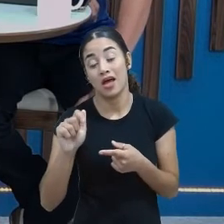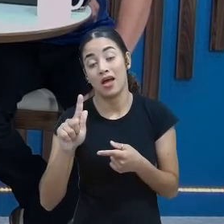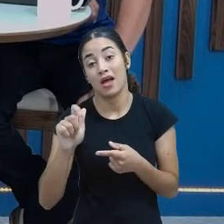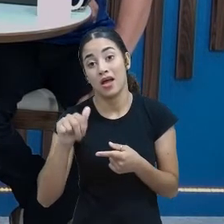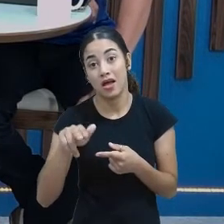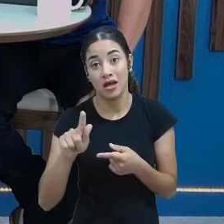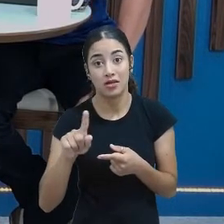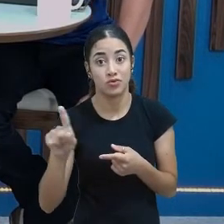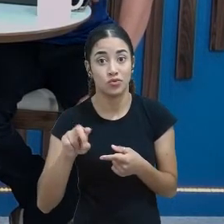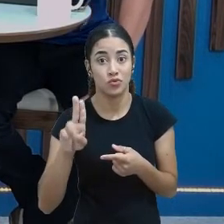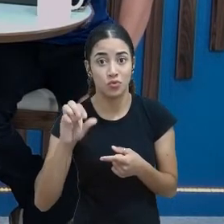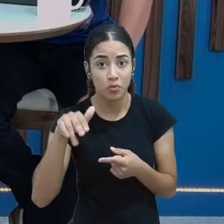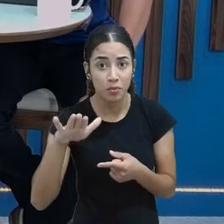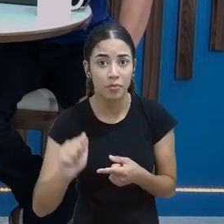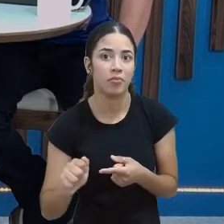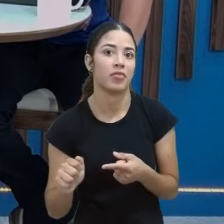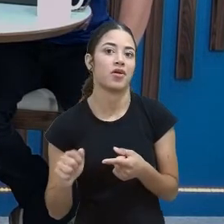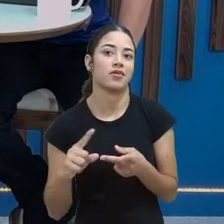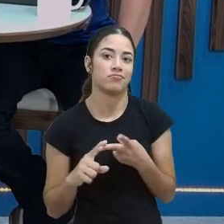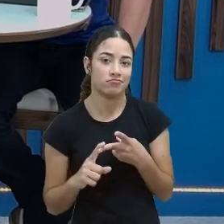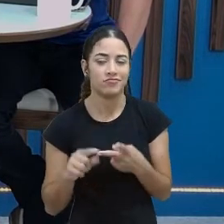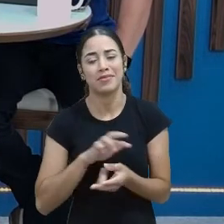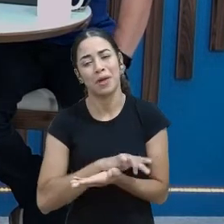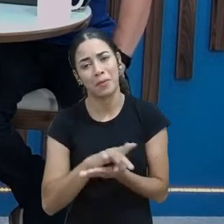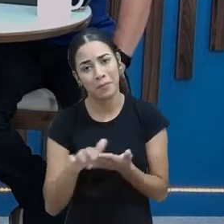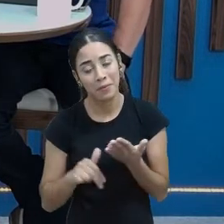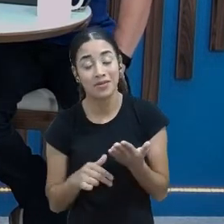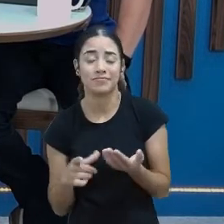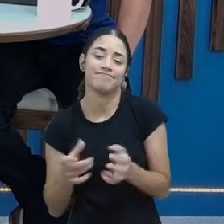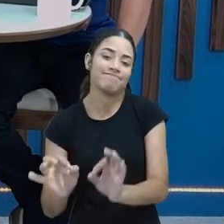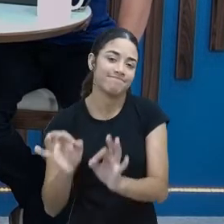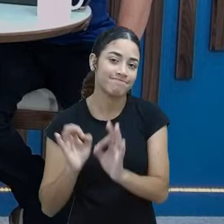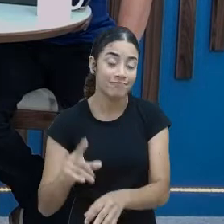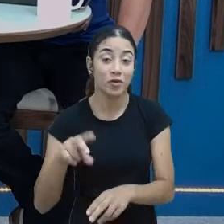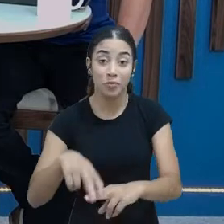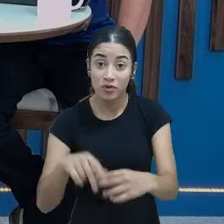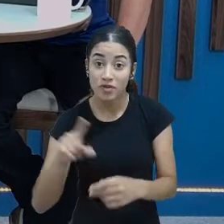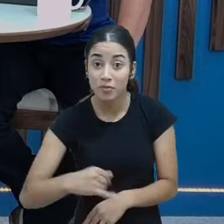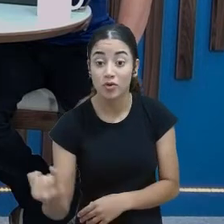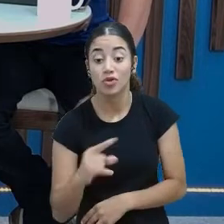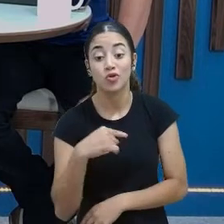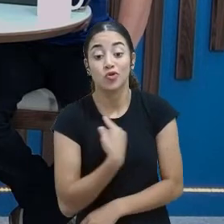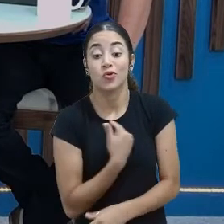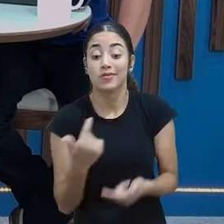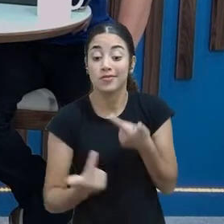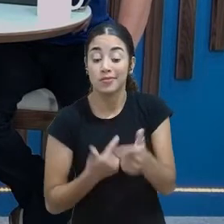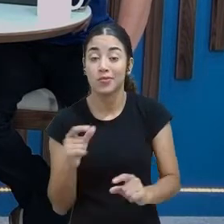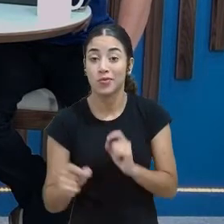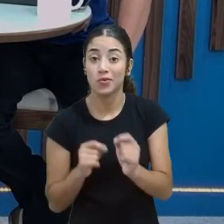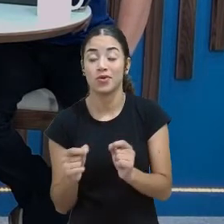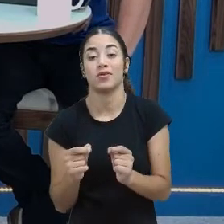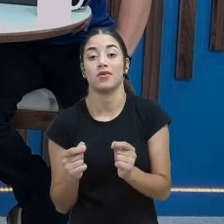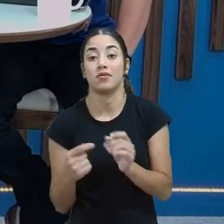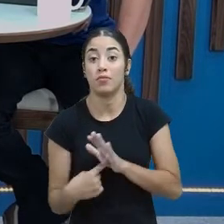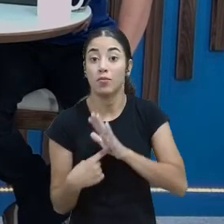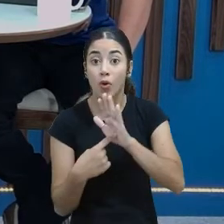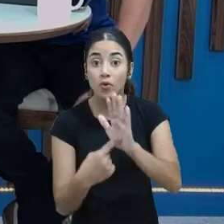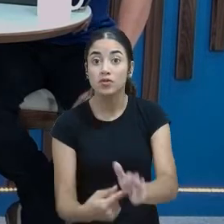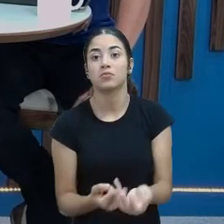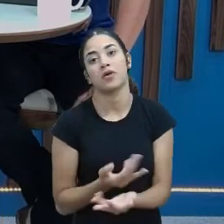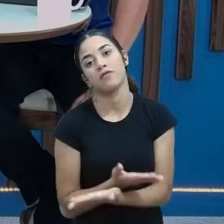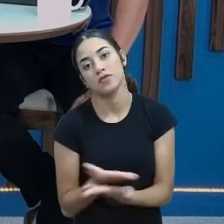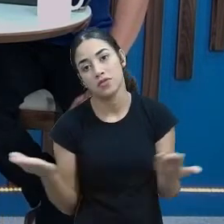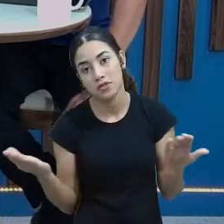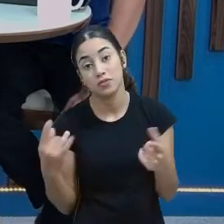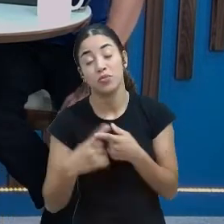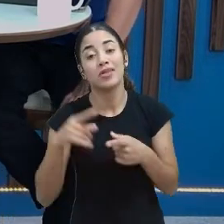meu amigo, pessoal. Exatamente. Então, por isso que é importante a gente trabalhar, a gente trazer, porque também,